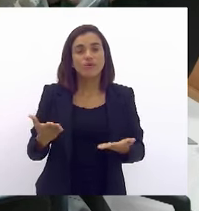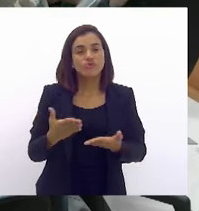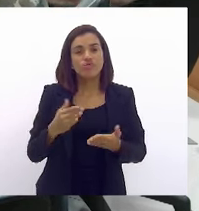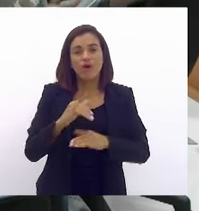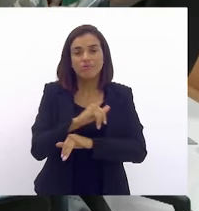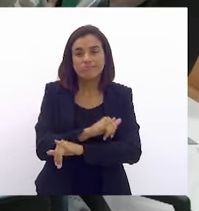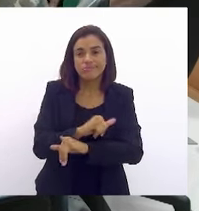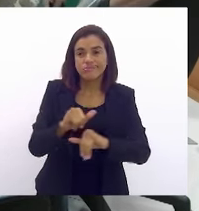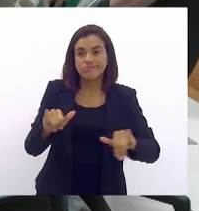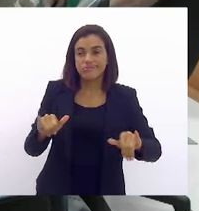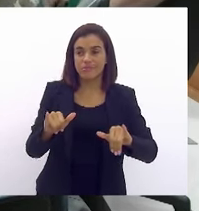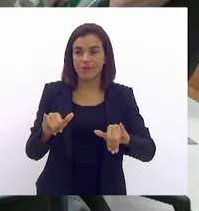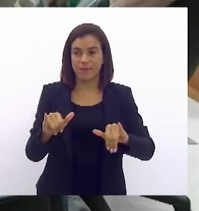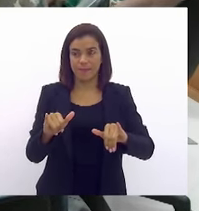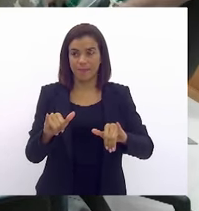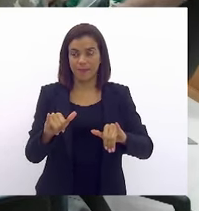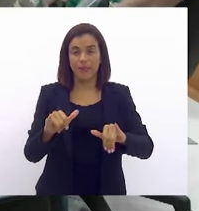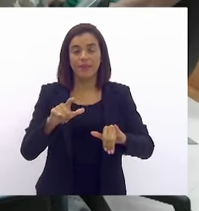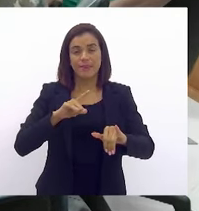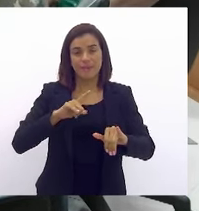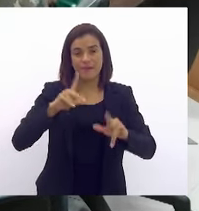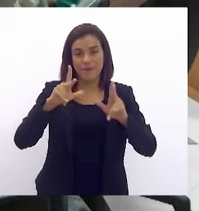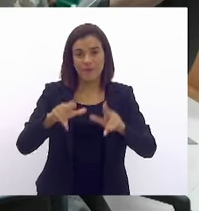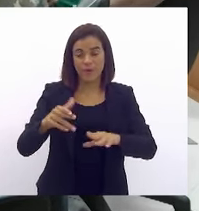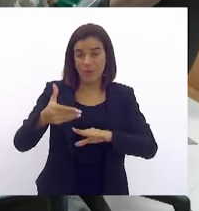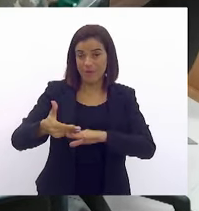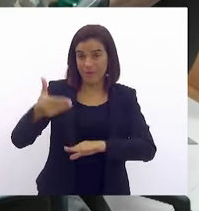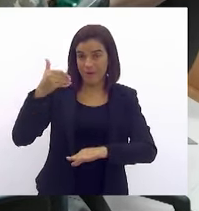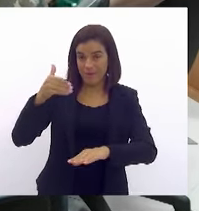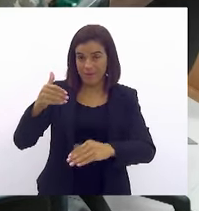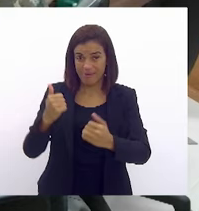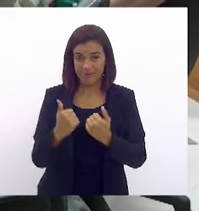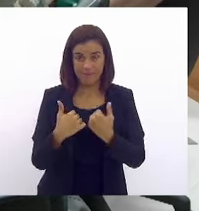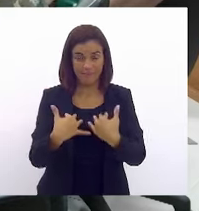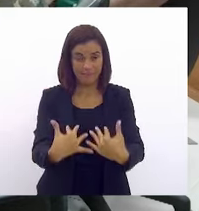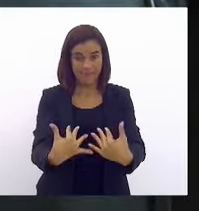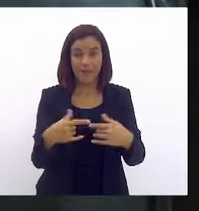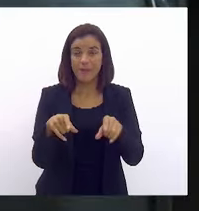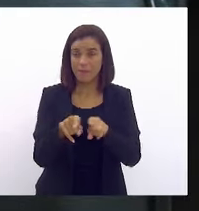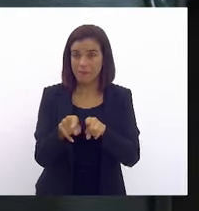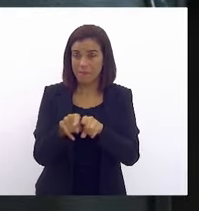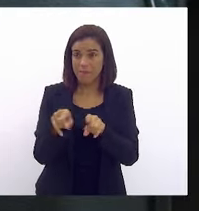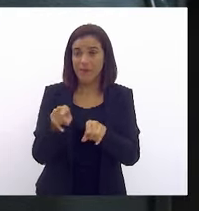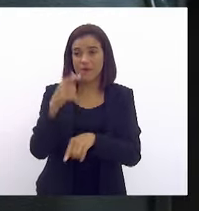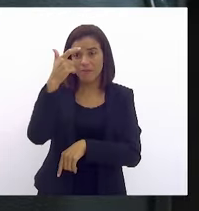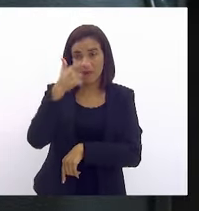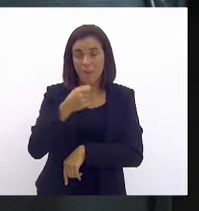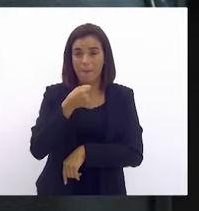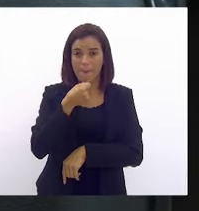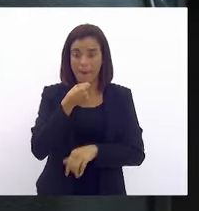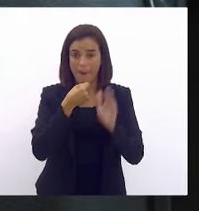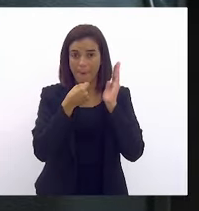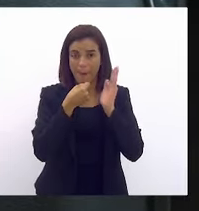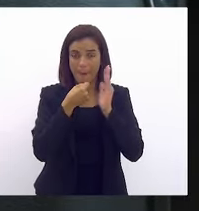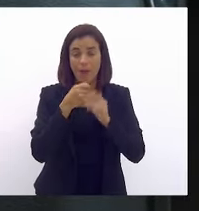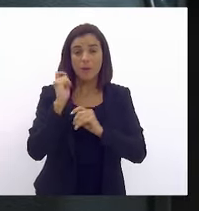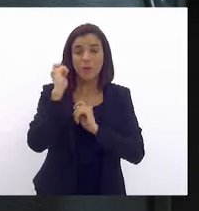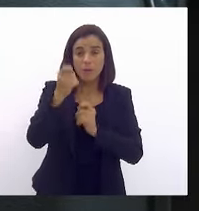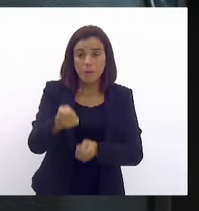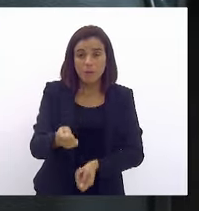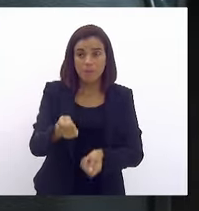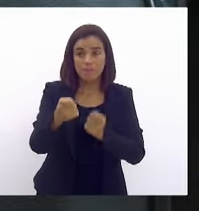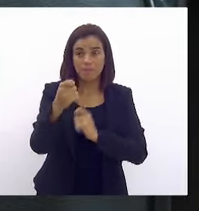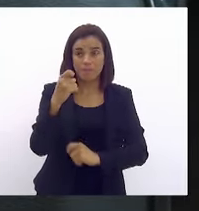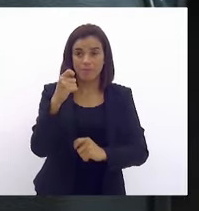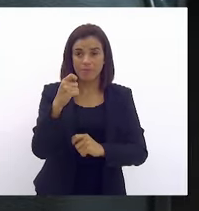registrado aqui, como houve na outra audiência, deixei também registrado. Os pescadores, eles precisam... Fala